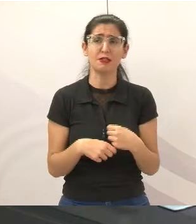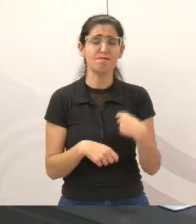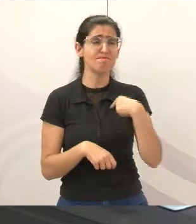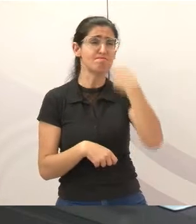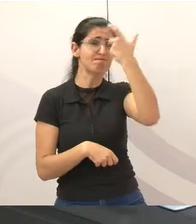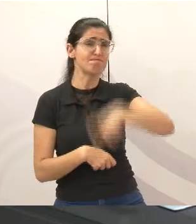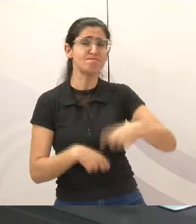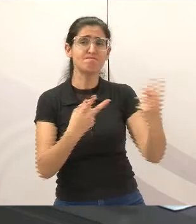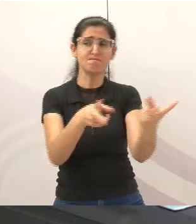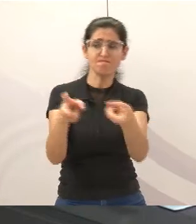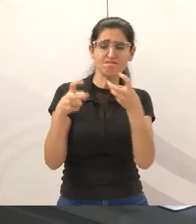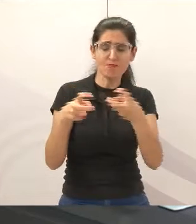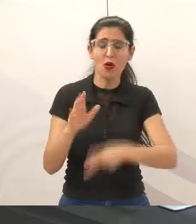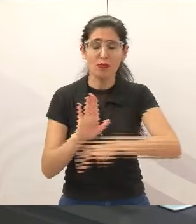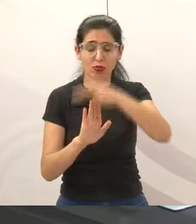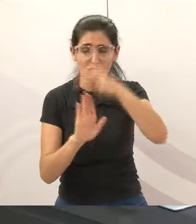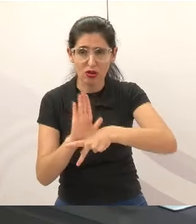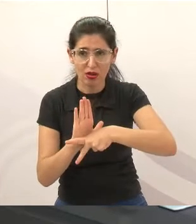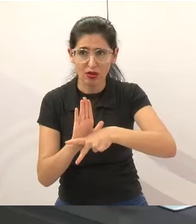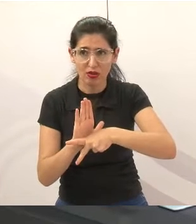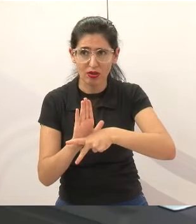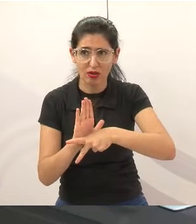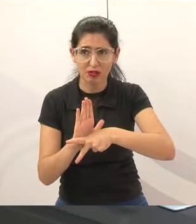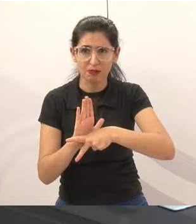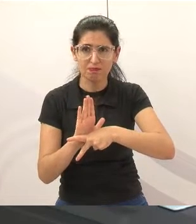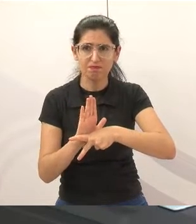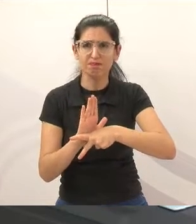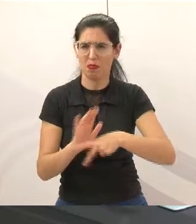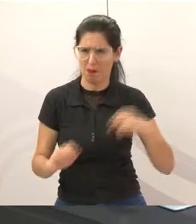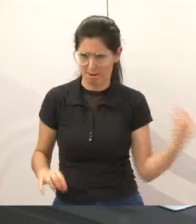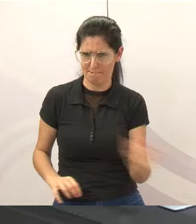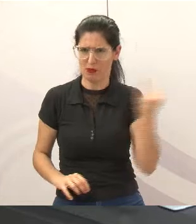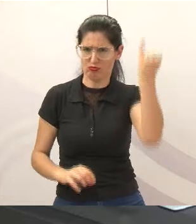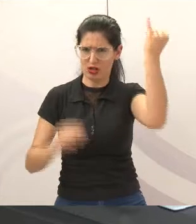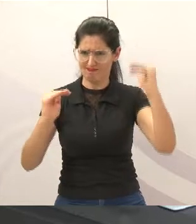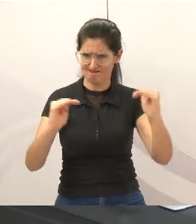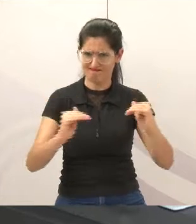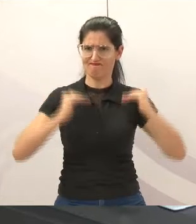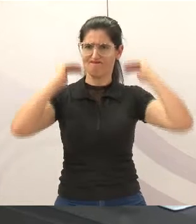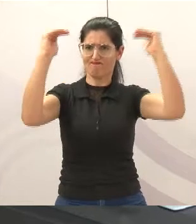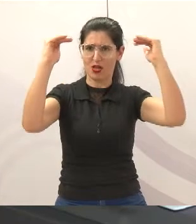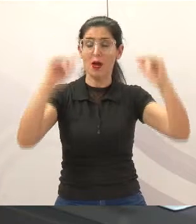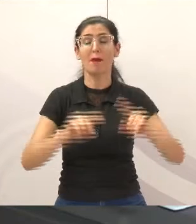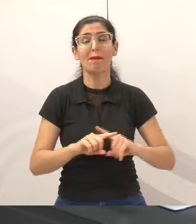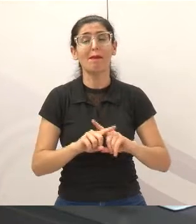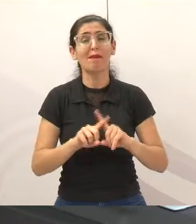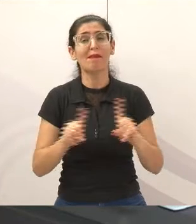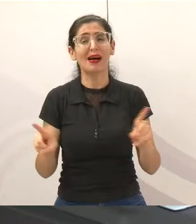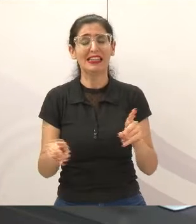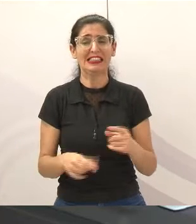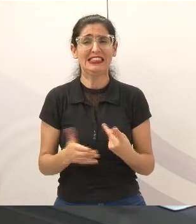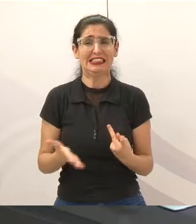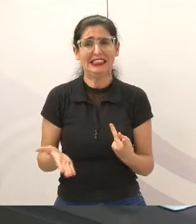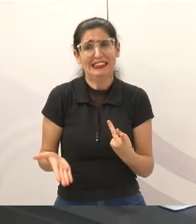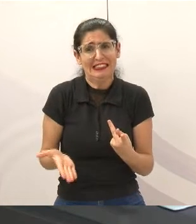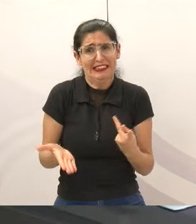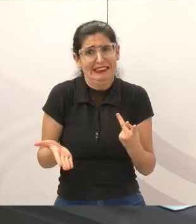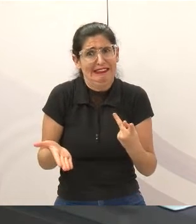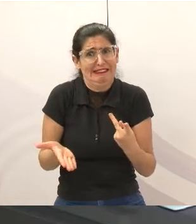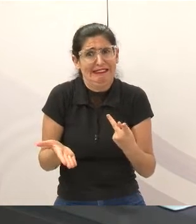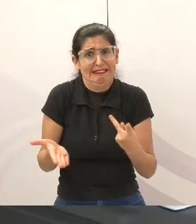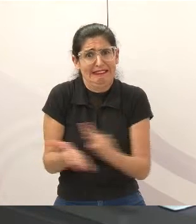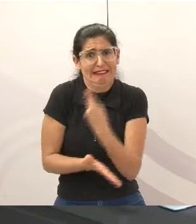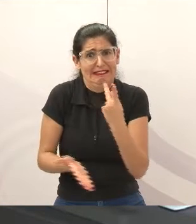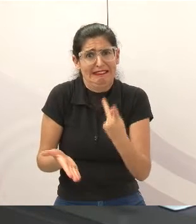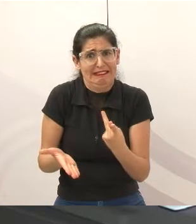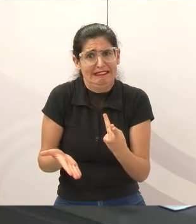que o projeto, ele é um projeto nobre, realmente. Só que existe um equívoco muito grande dentro